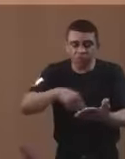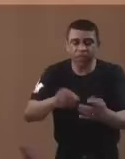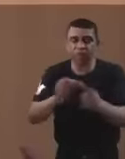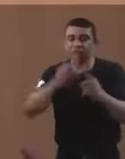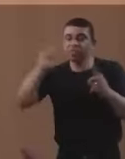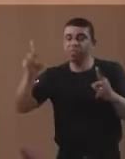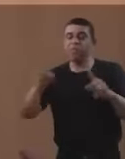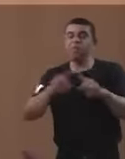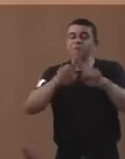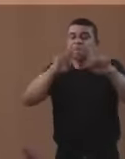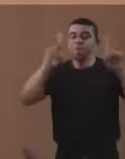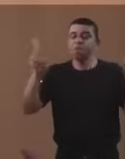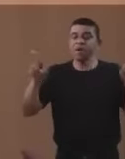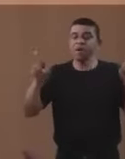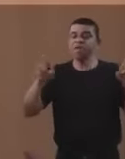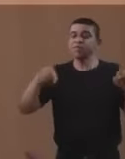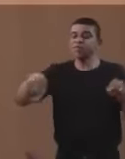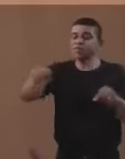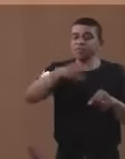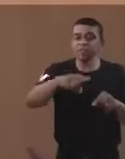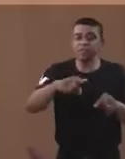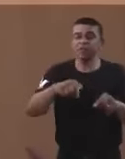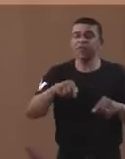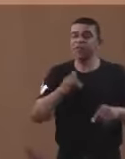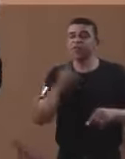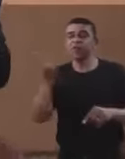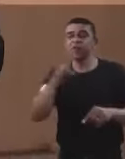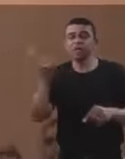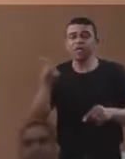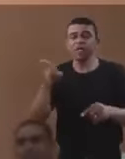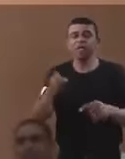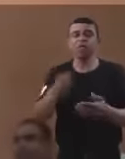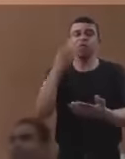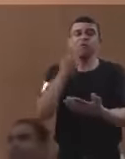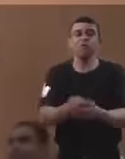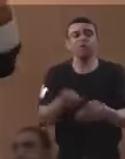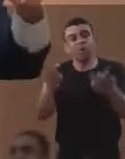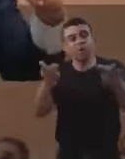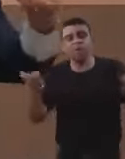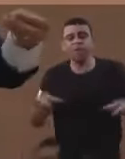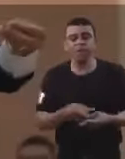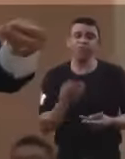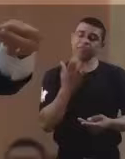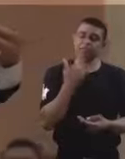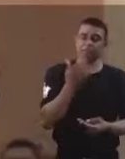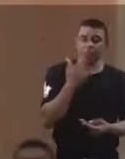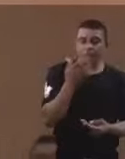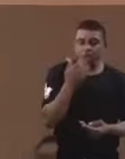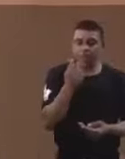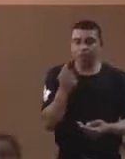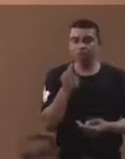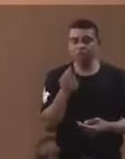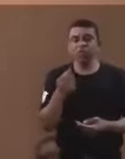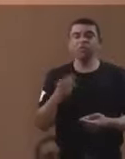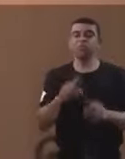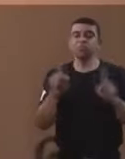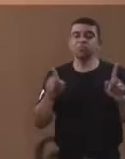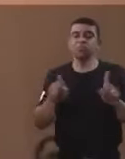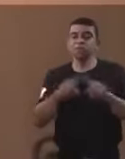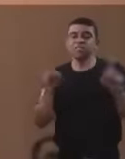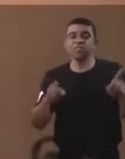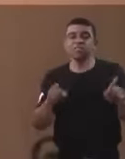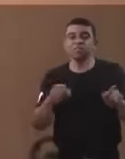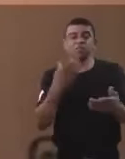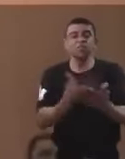a mente, alimentou a barriga. Se você tem como estudar e não estuda, você vai passar